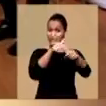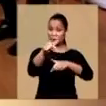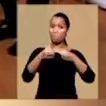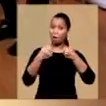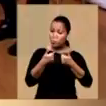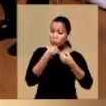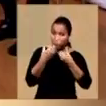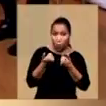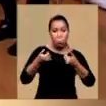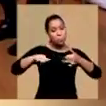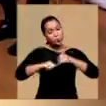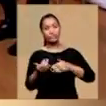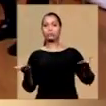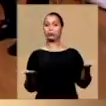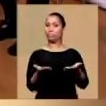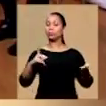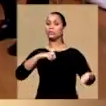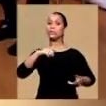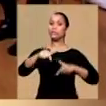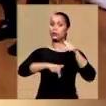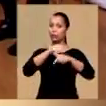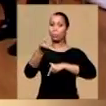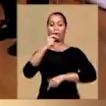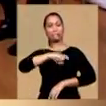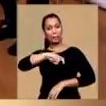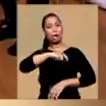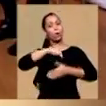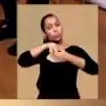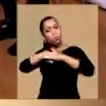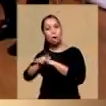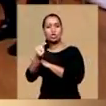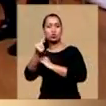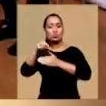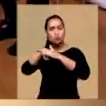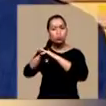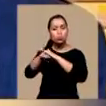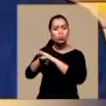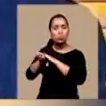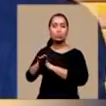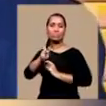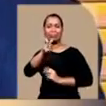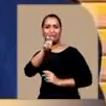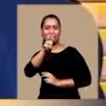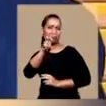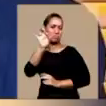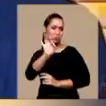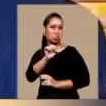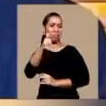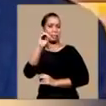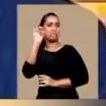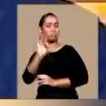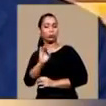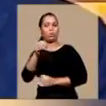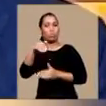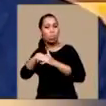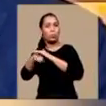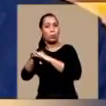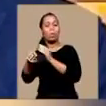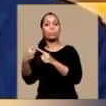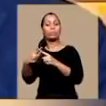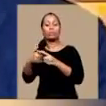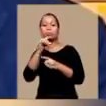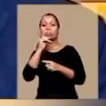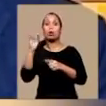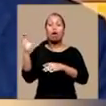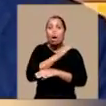estão empregados, aproveita agora que vocês têm o seu emprego e guarda um pouquinho do seu salário, de 5% a 10%, para quando vier uma